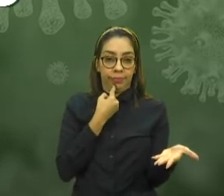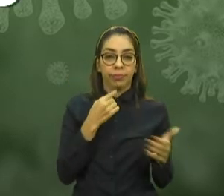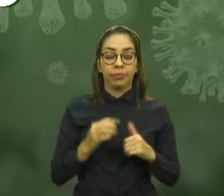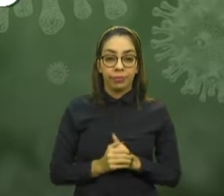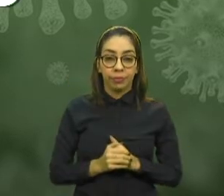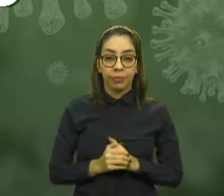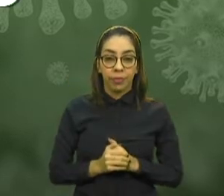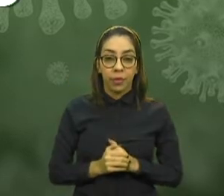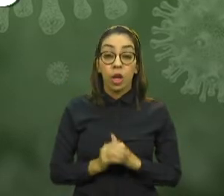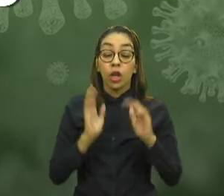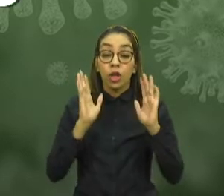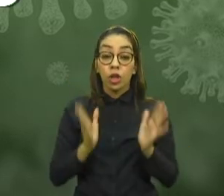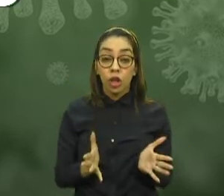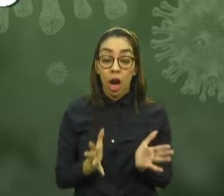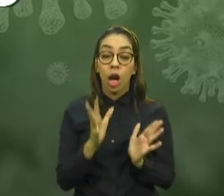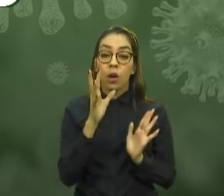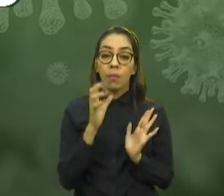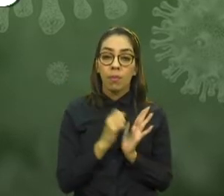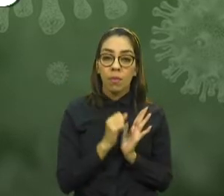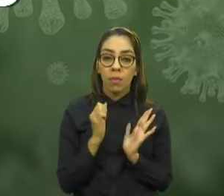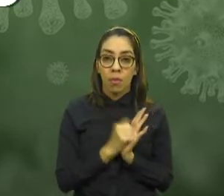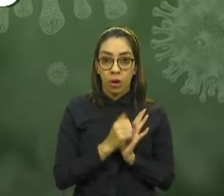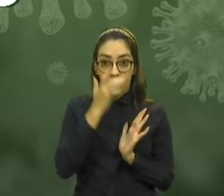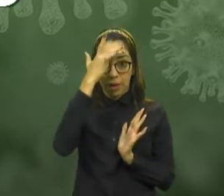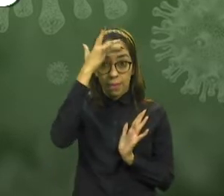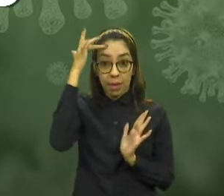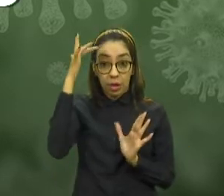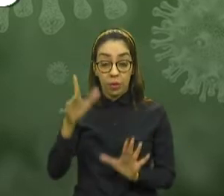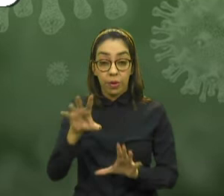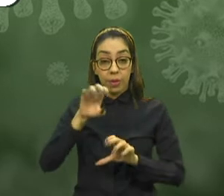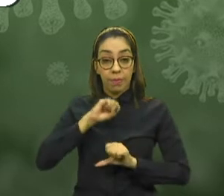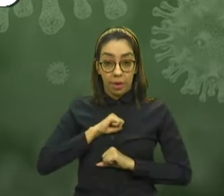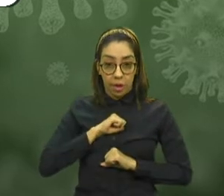O estado contabiliza até o momento